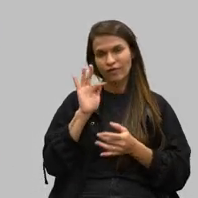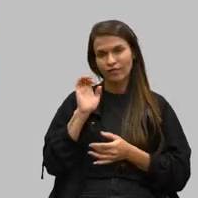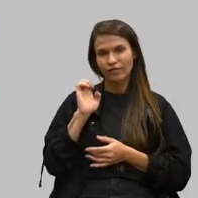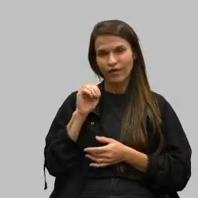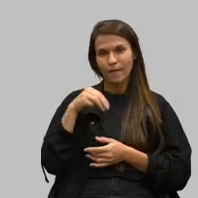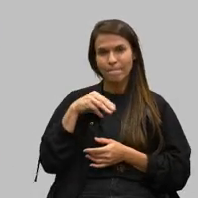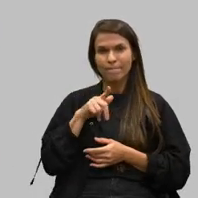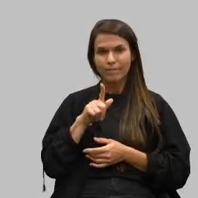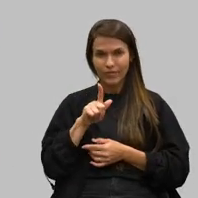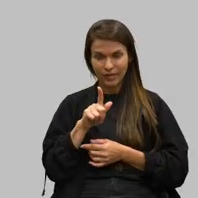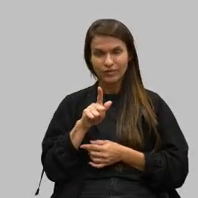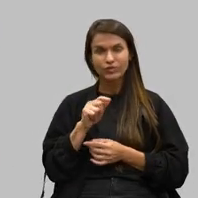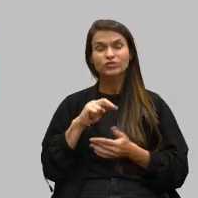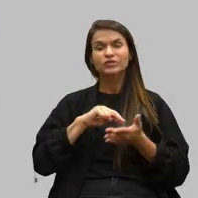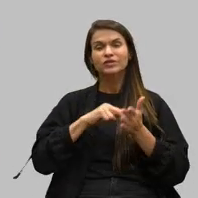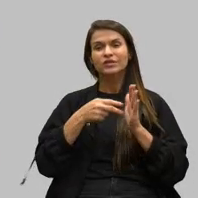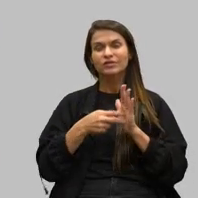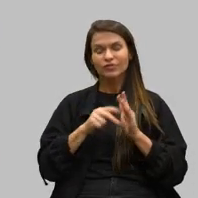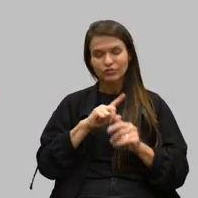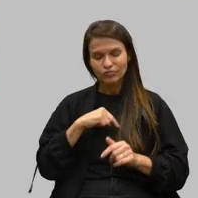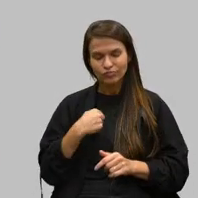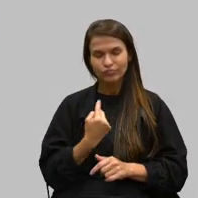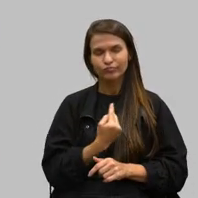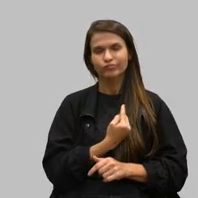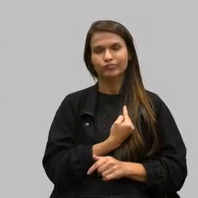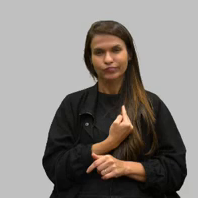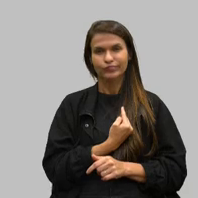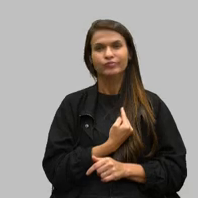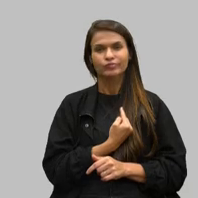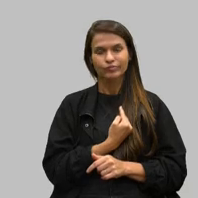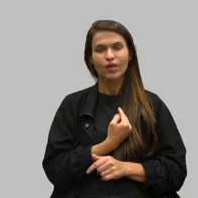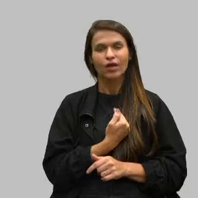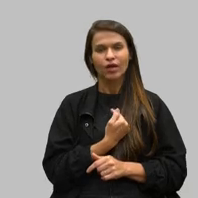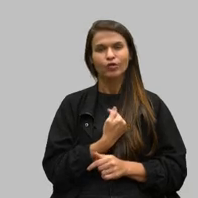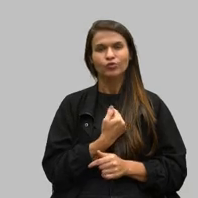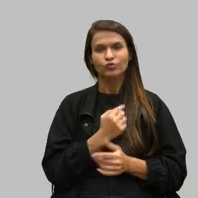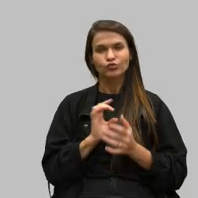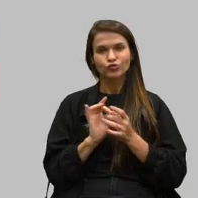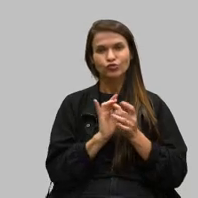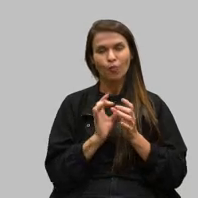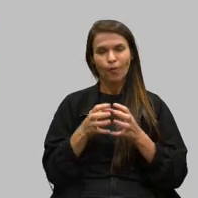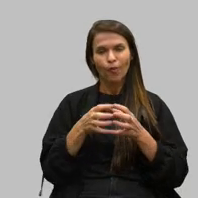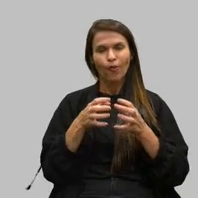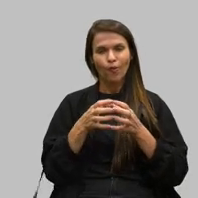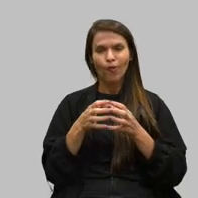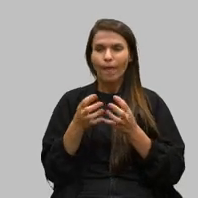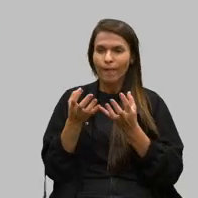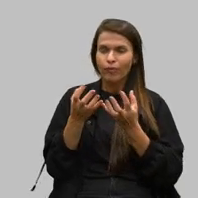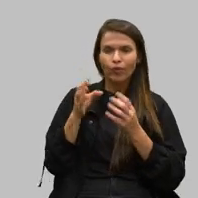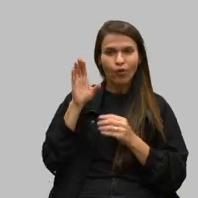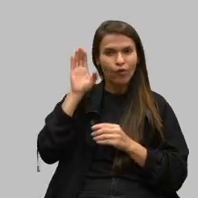e isso significa que nós estamos, eu estou, junto com a minha equipe, ouvindo vocês,